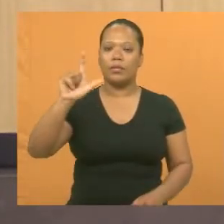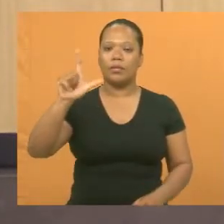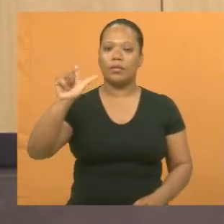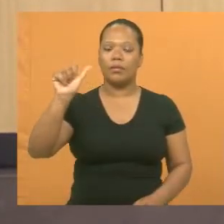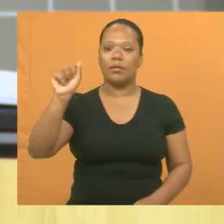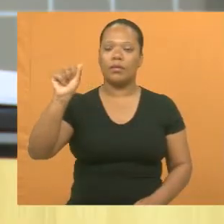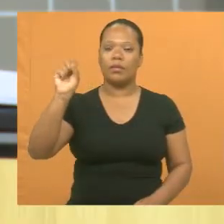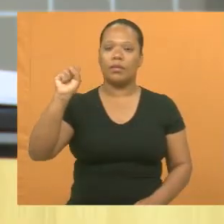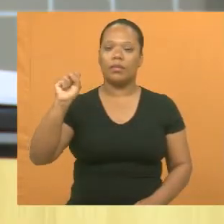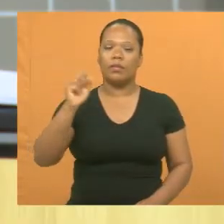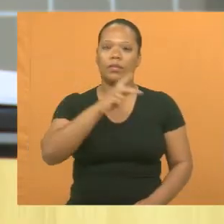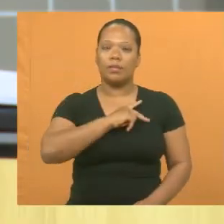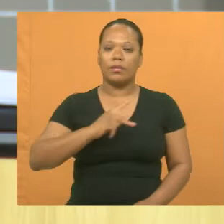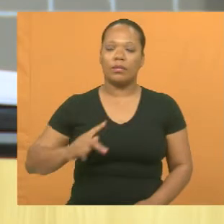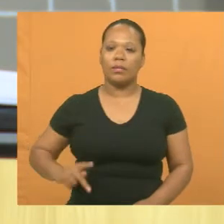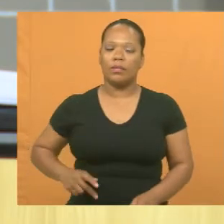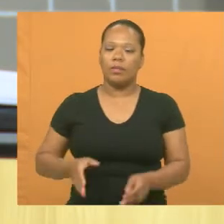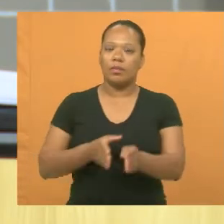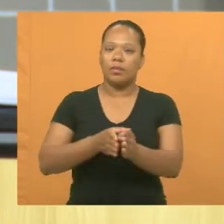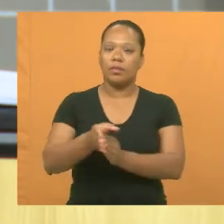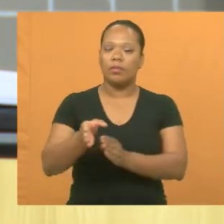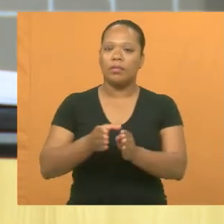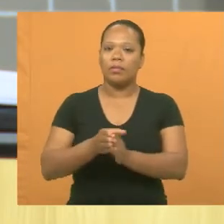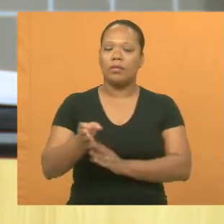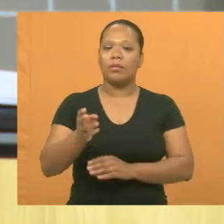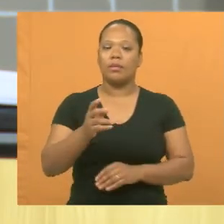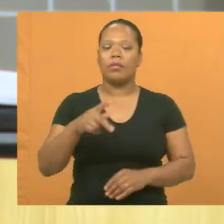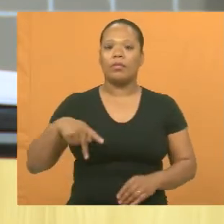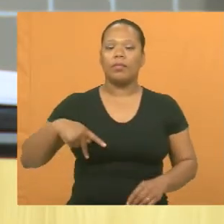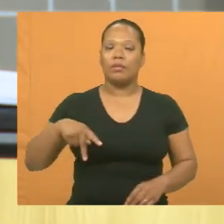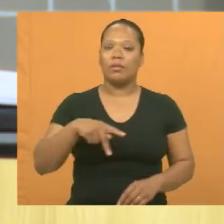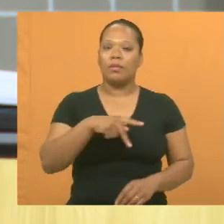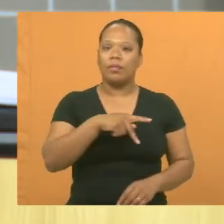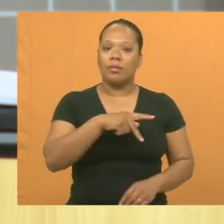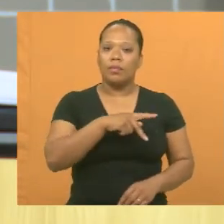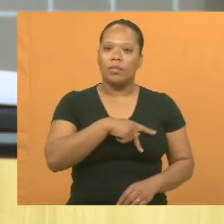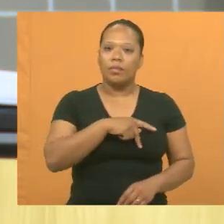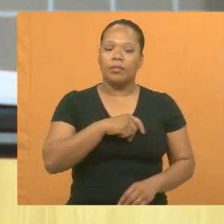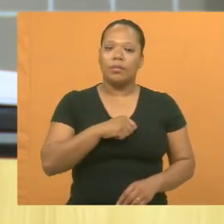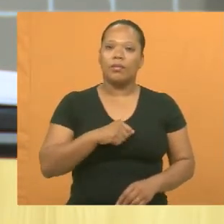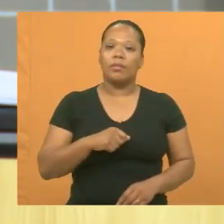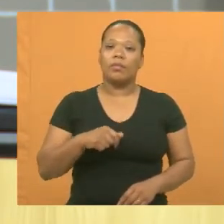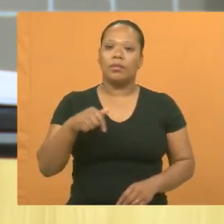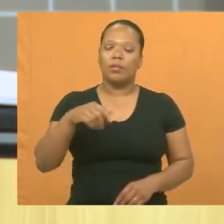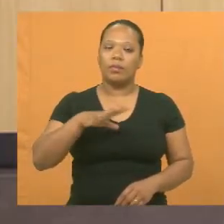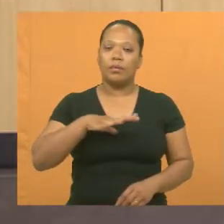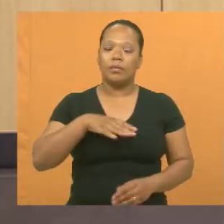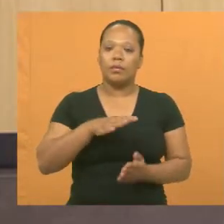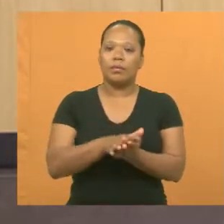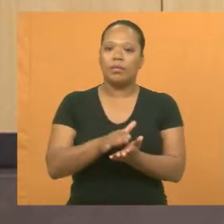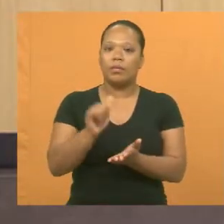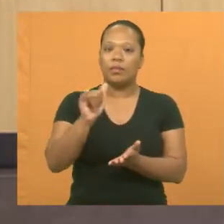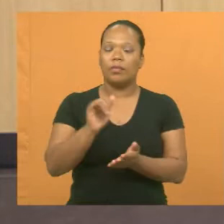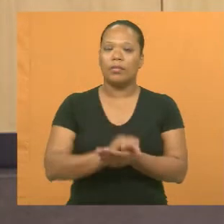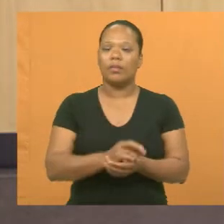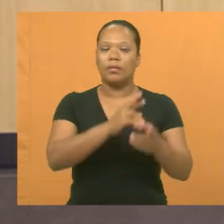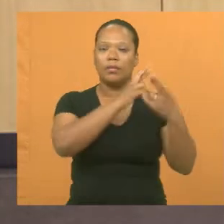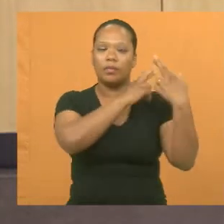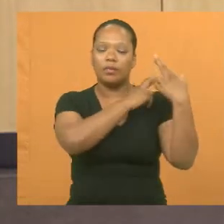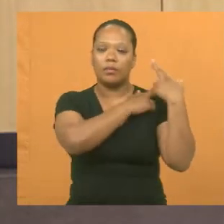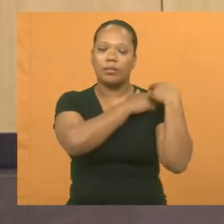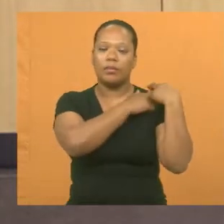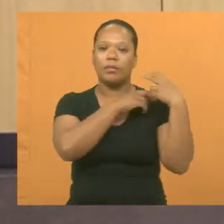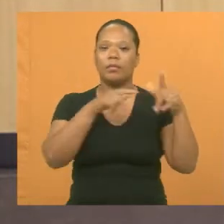Conselho de Pastores de Jacareí, pelos relevantes serviços de capelania e dedicação ao serviço na Seara Cristã.